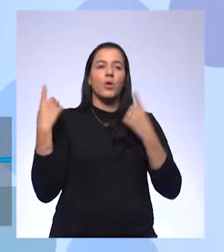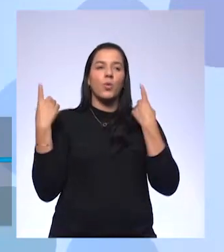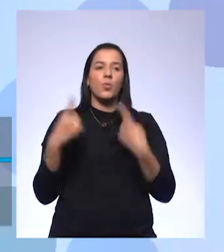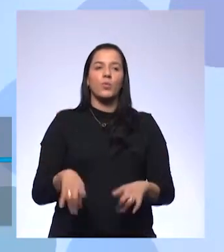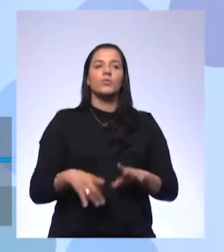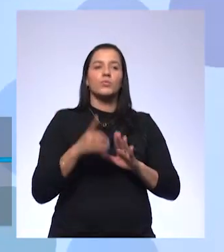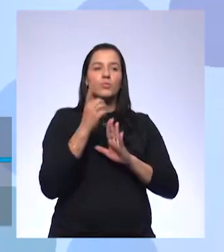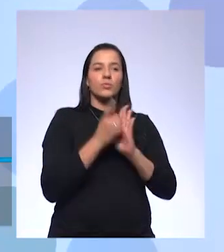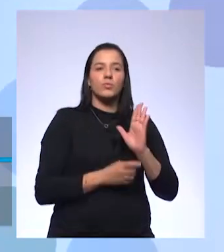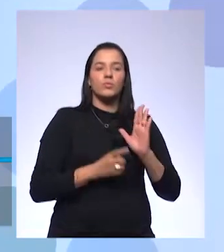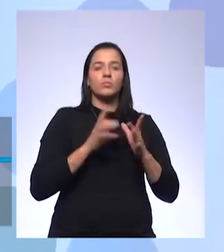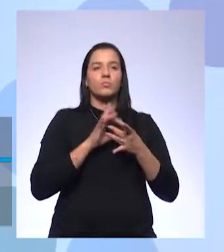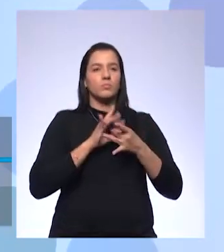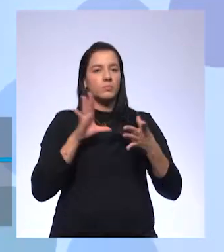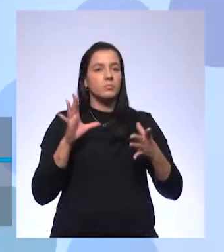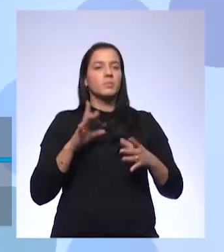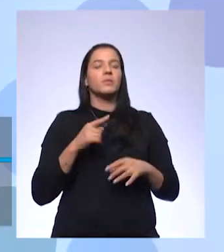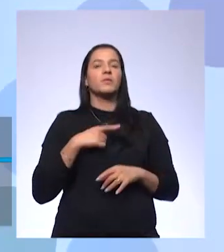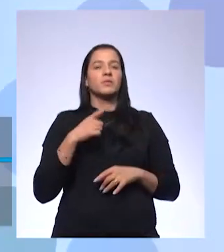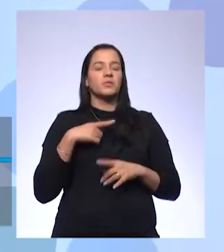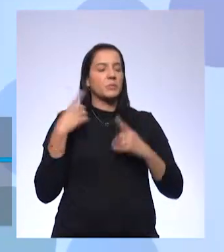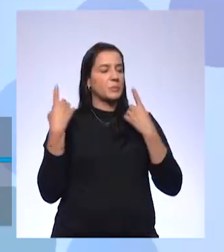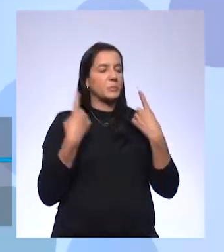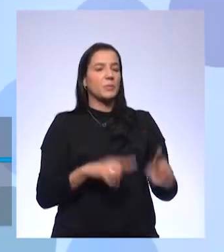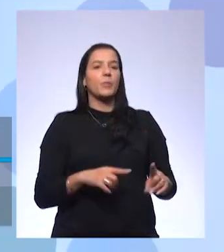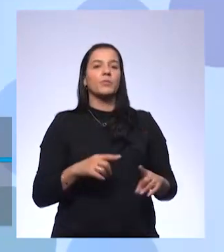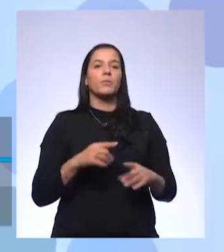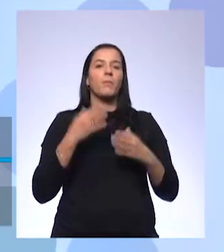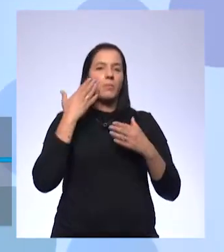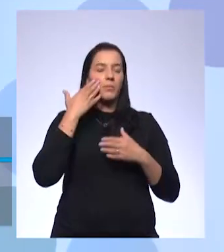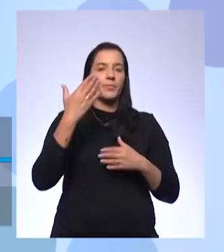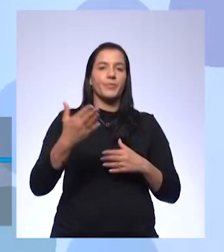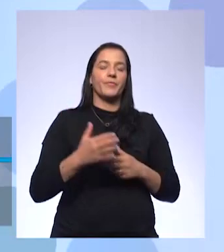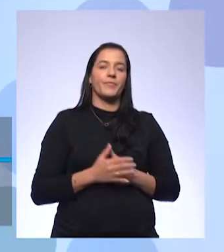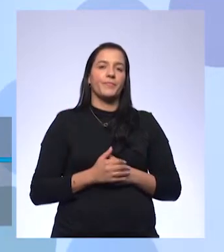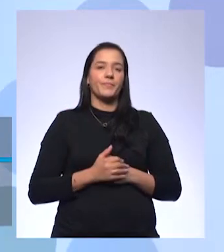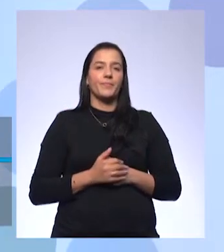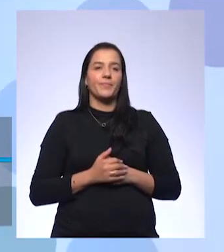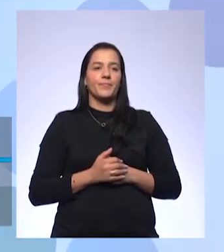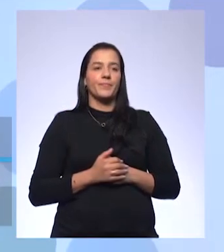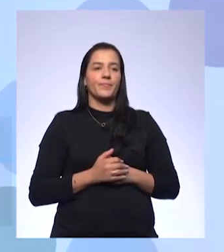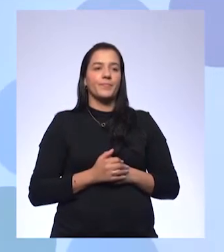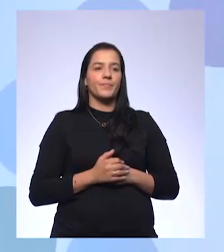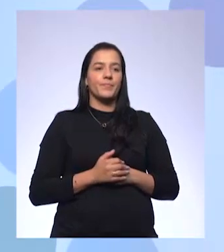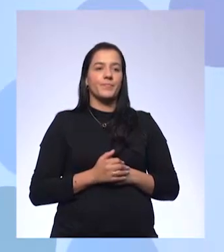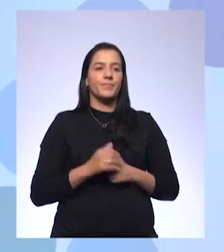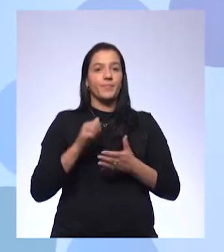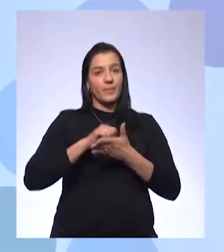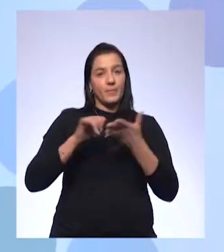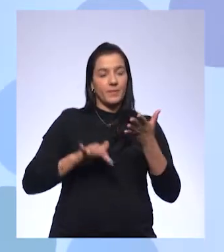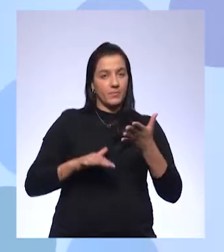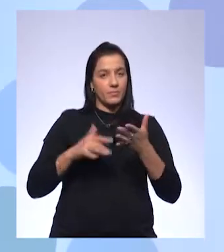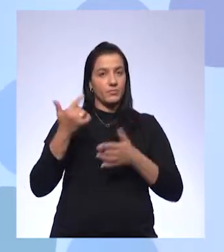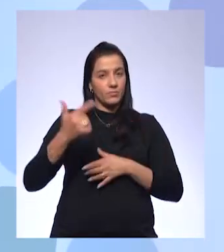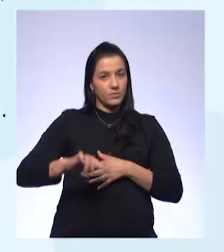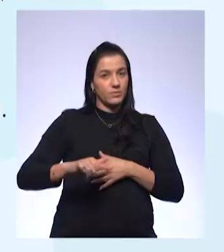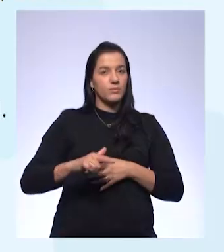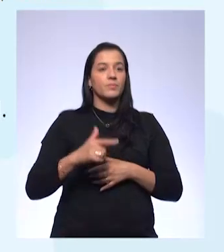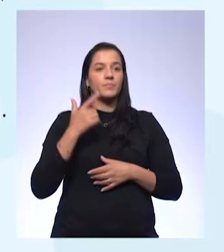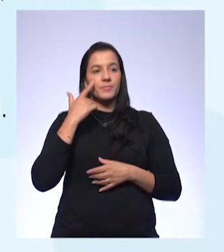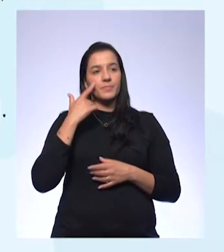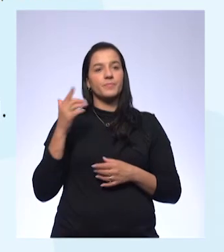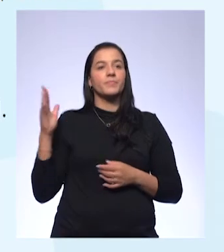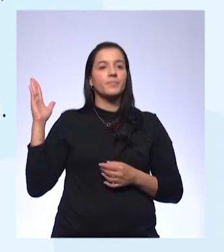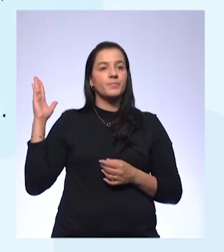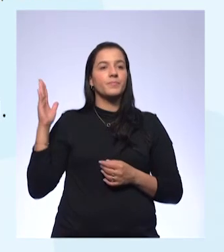humanos que ocorriam naquele regime militar na Argentina. Vamos para uma interação via chat, dá uma olhadinha